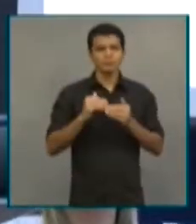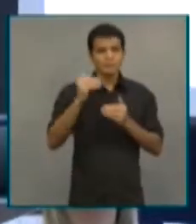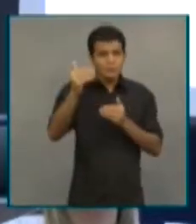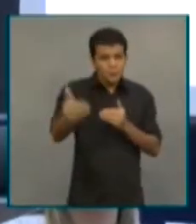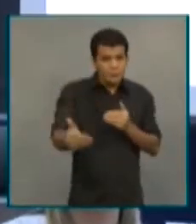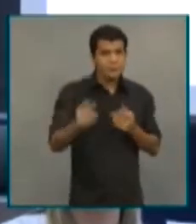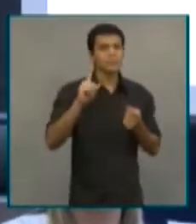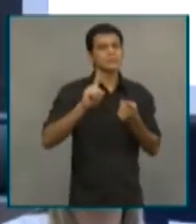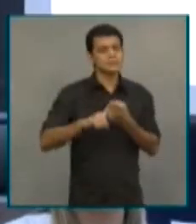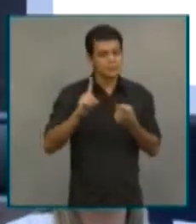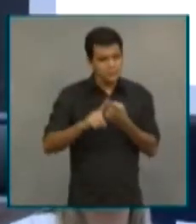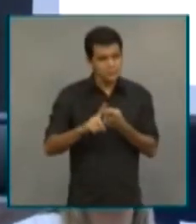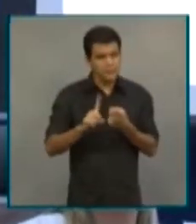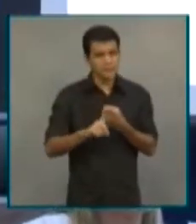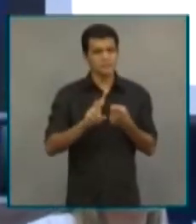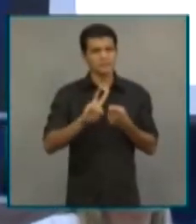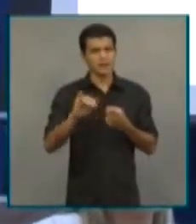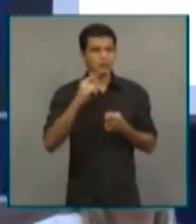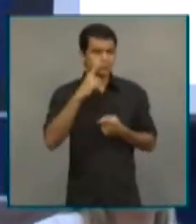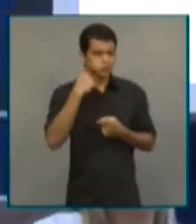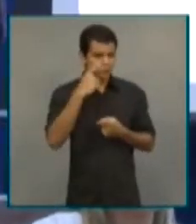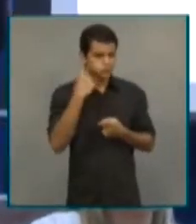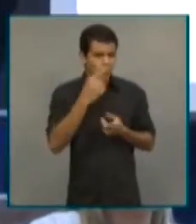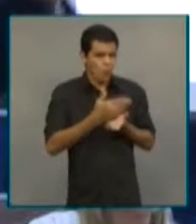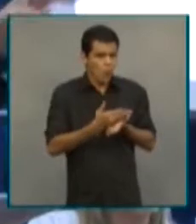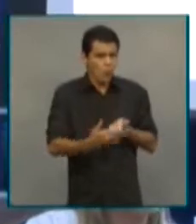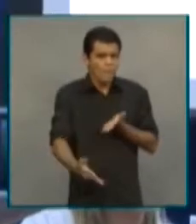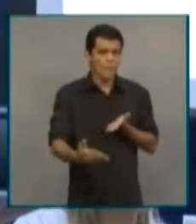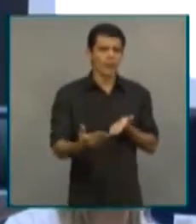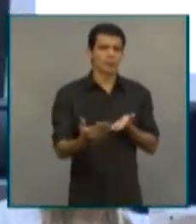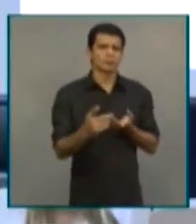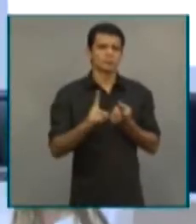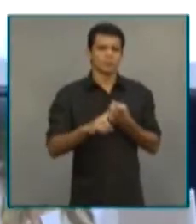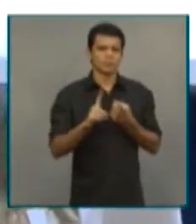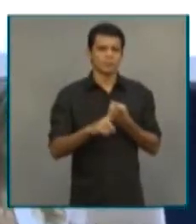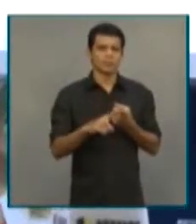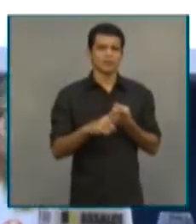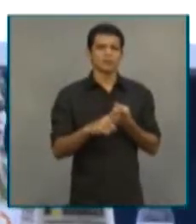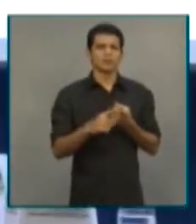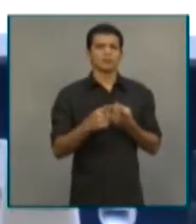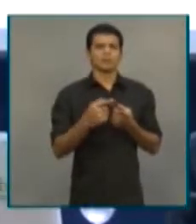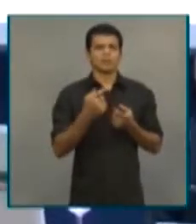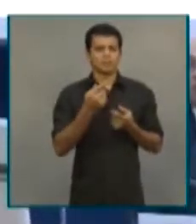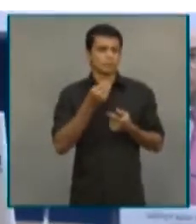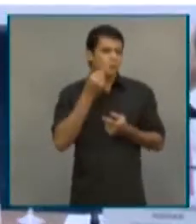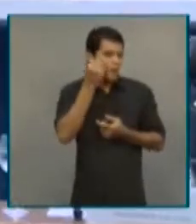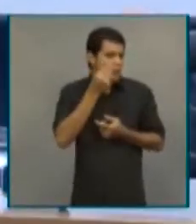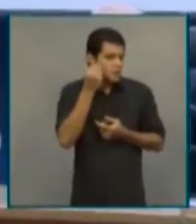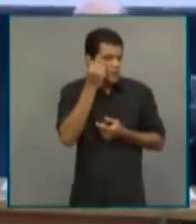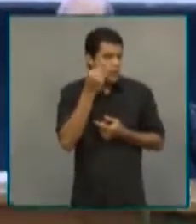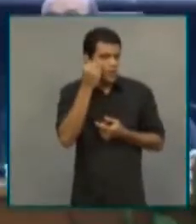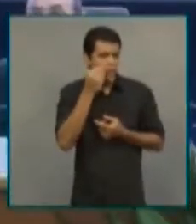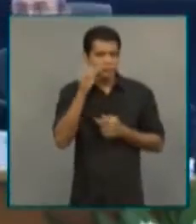também, para o advogado início de carreira, como para o advogado mais experiente, nós temos um programa de fomento. A gente vai fazer